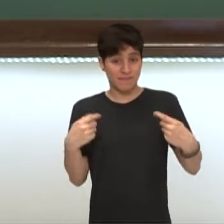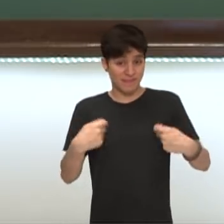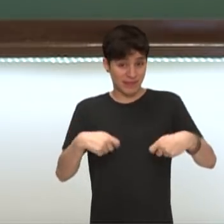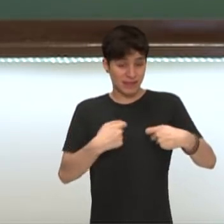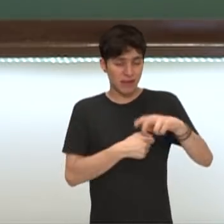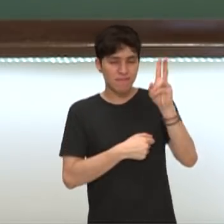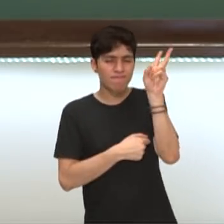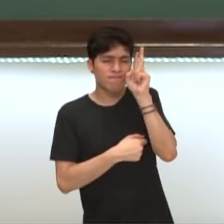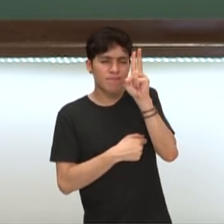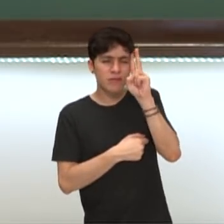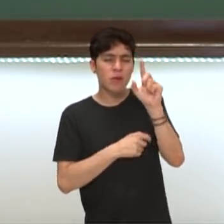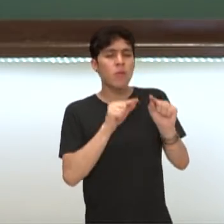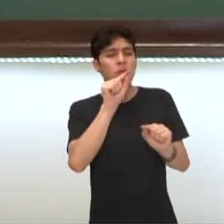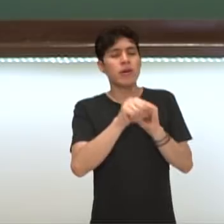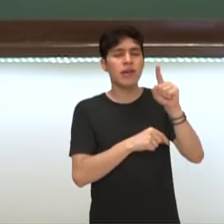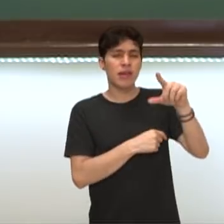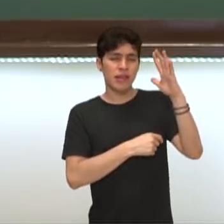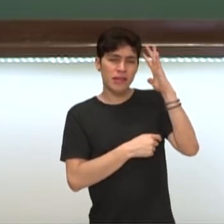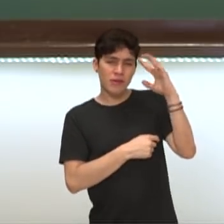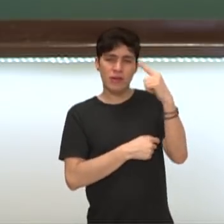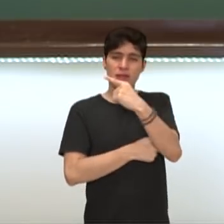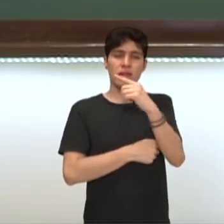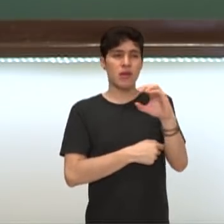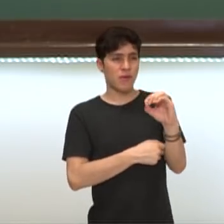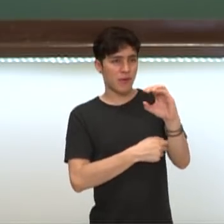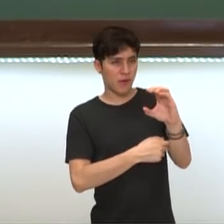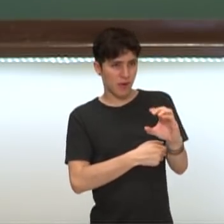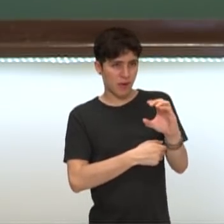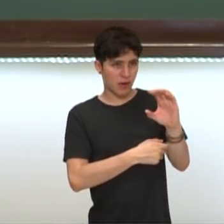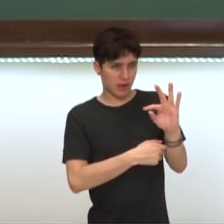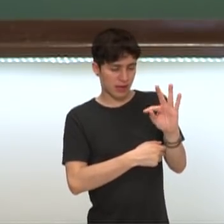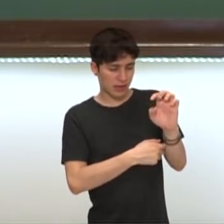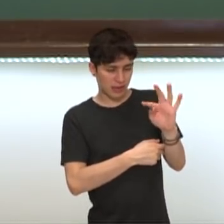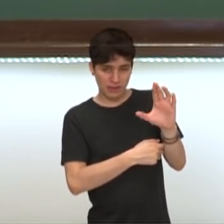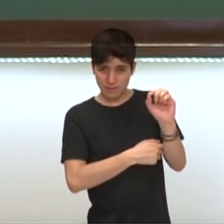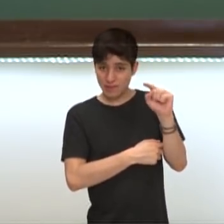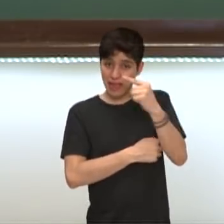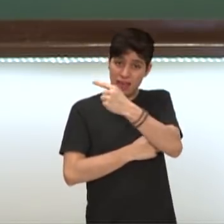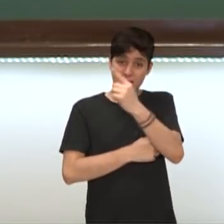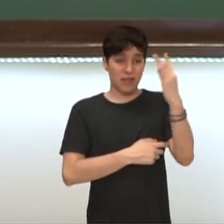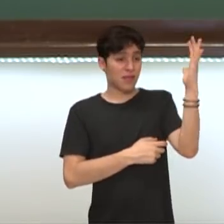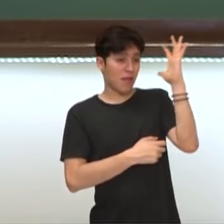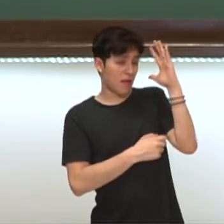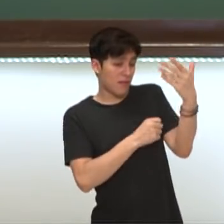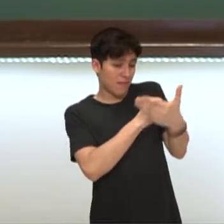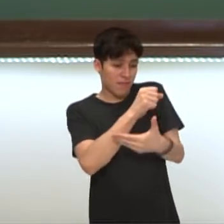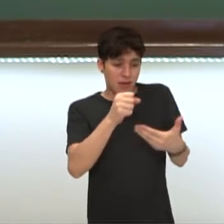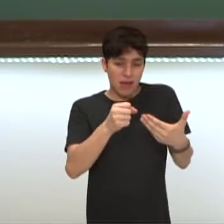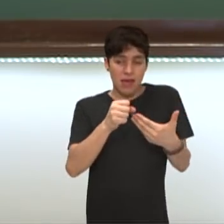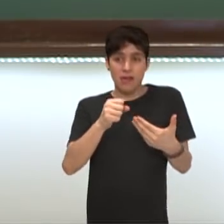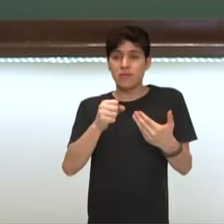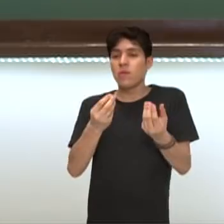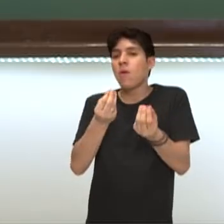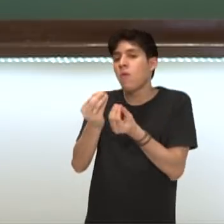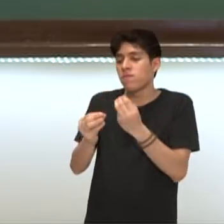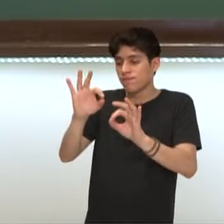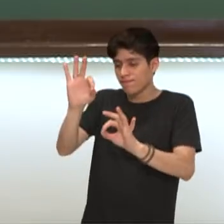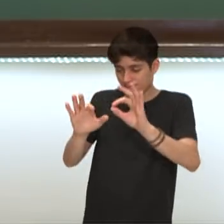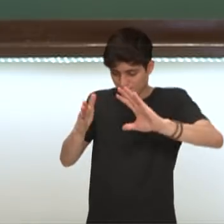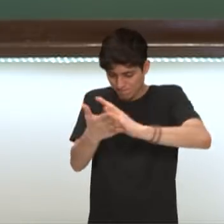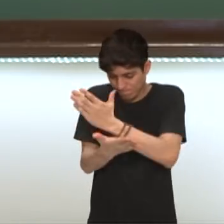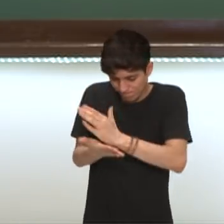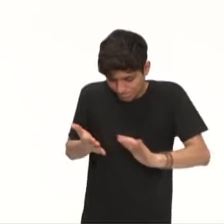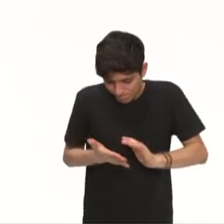coisa, existe a chamada teoria do octeto. É ela, basicamente, que fundamenta essa ideia. O objetivo da teoria